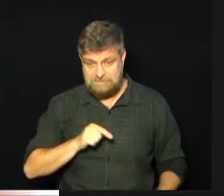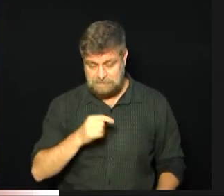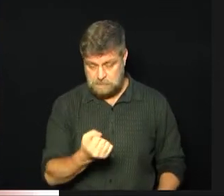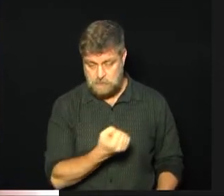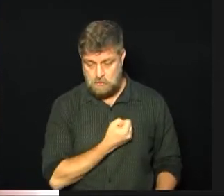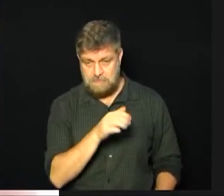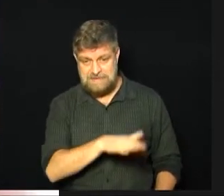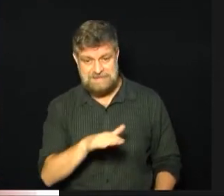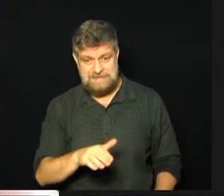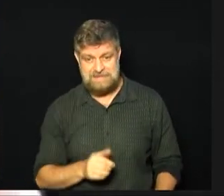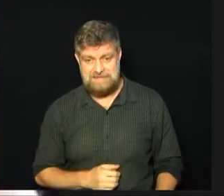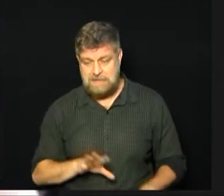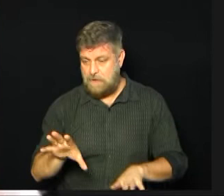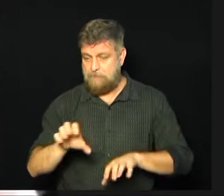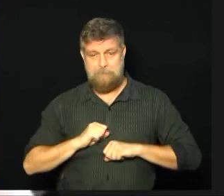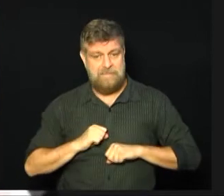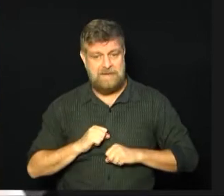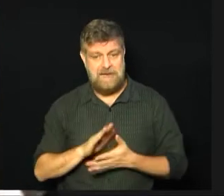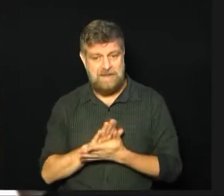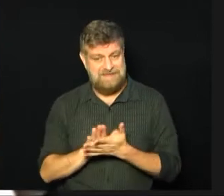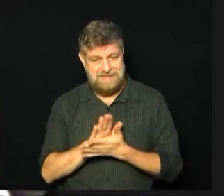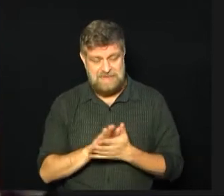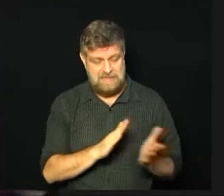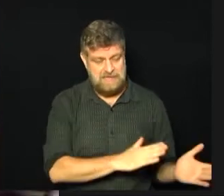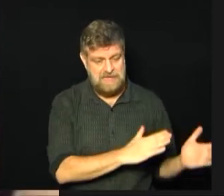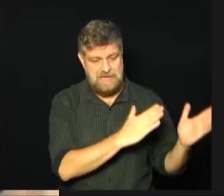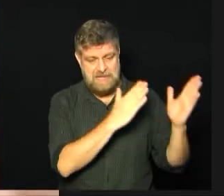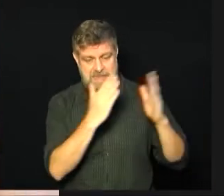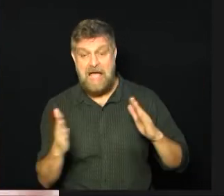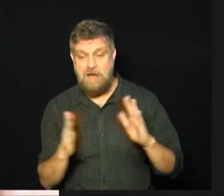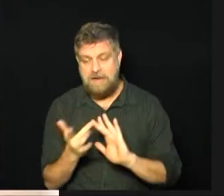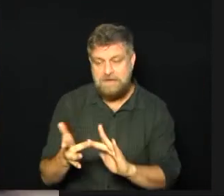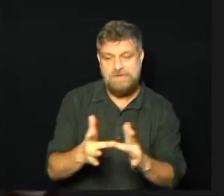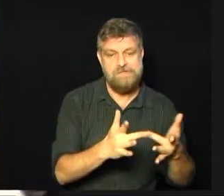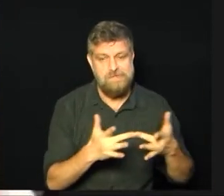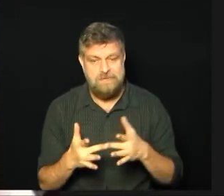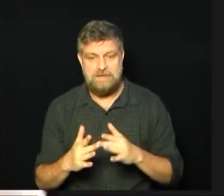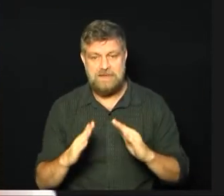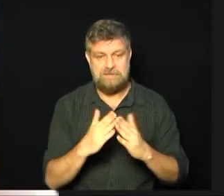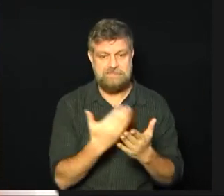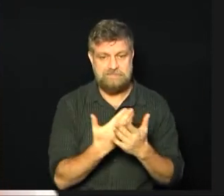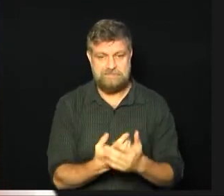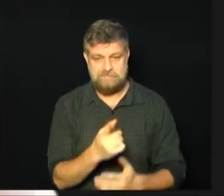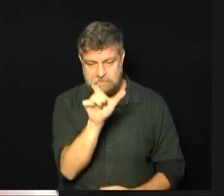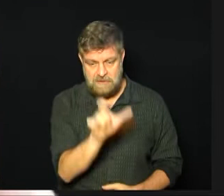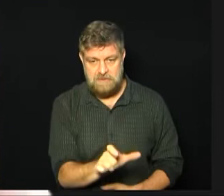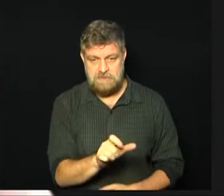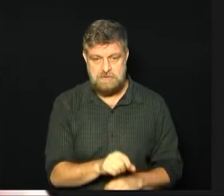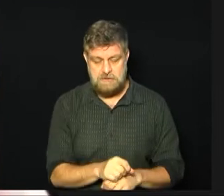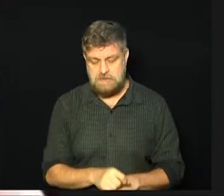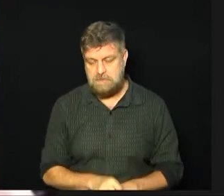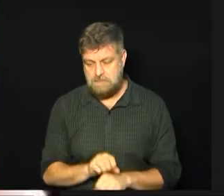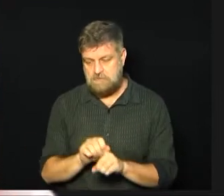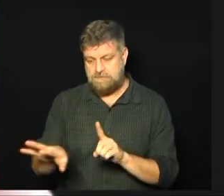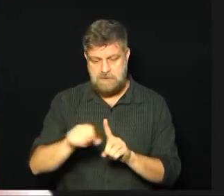de crianças que não pegaram a doença ao longo do ano, estão todas agora entrando em contato, né? Porque uma vez que pega a doença, a pessoa fica protegida,